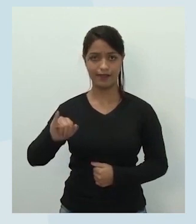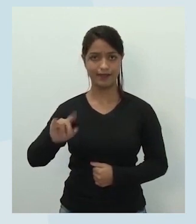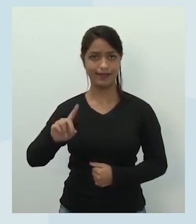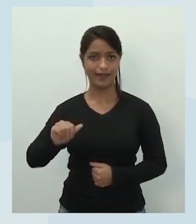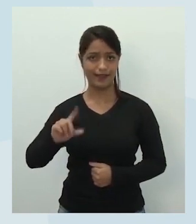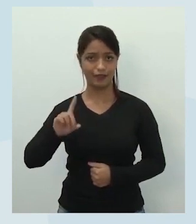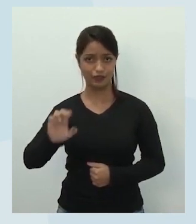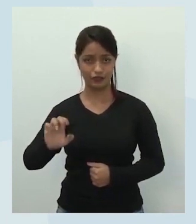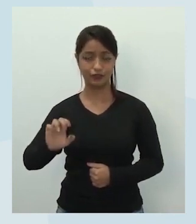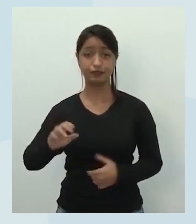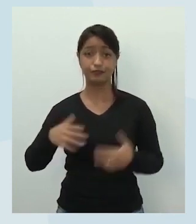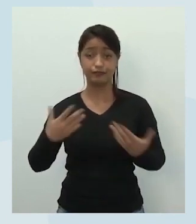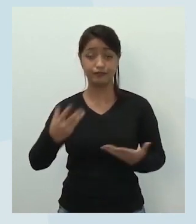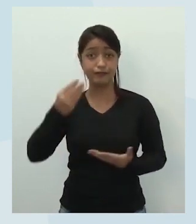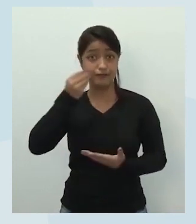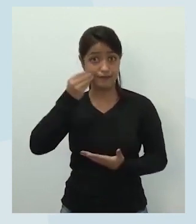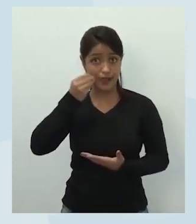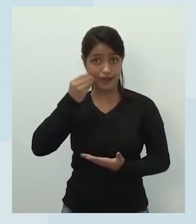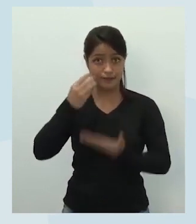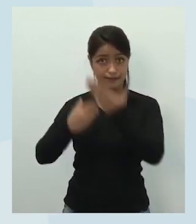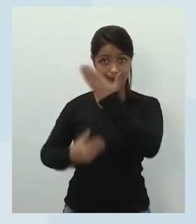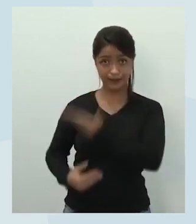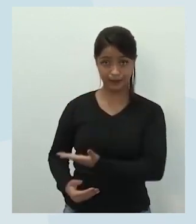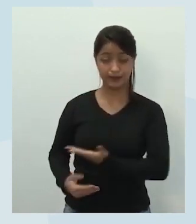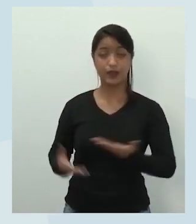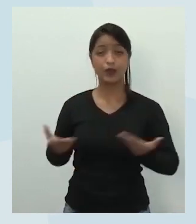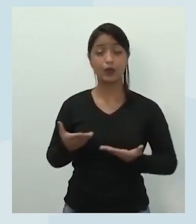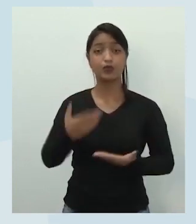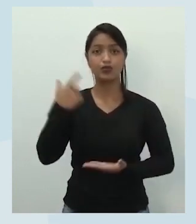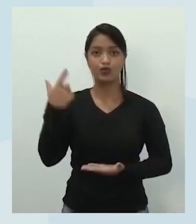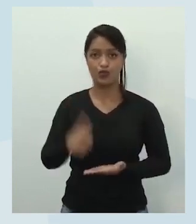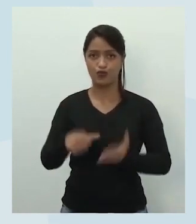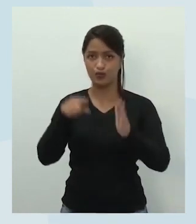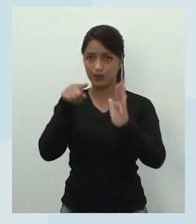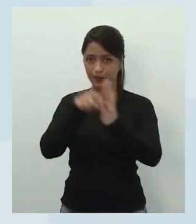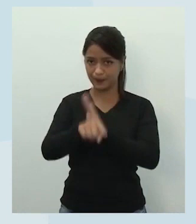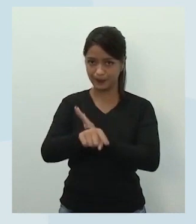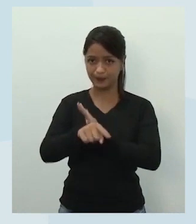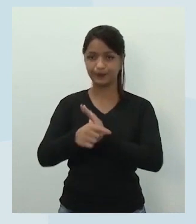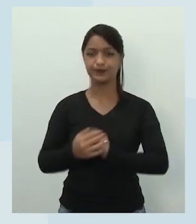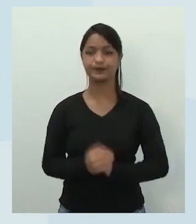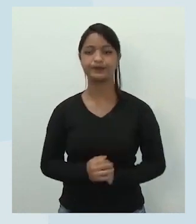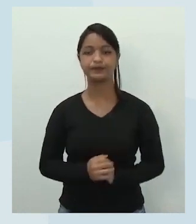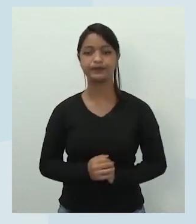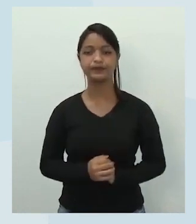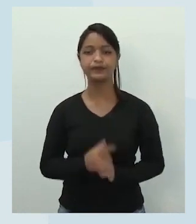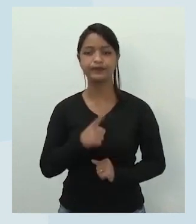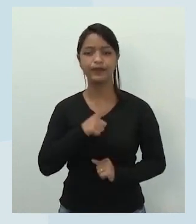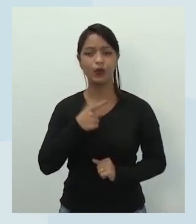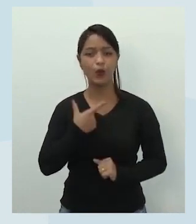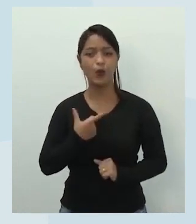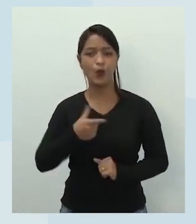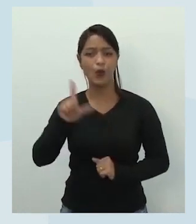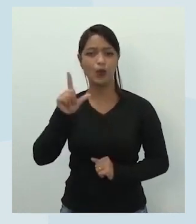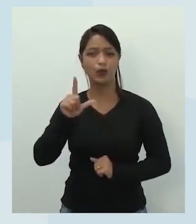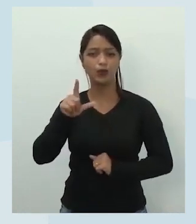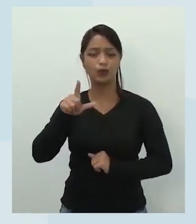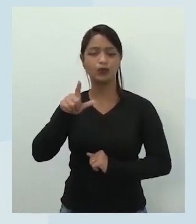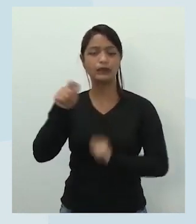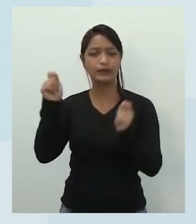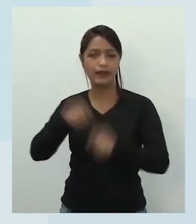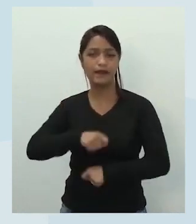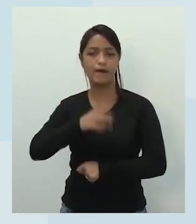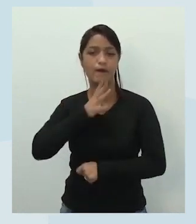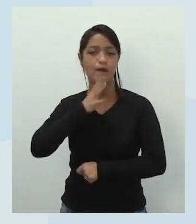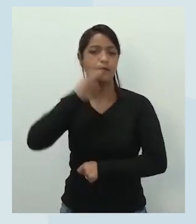Diante desses experimentos, nós vamos para mais uma interação. Quais outros objetos de